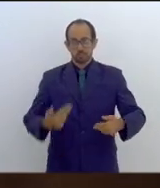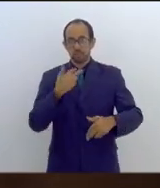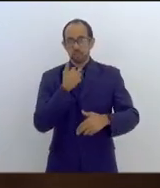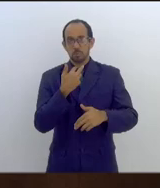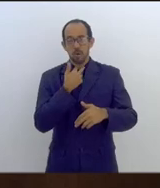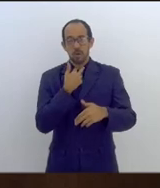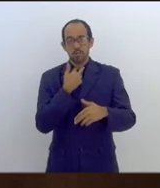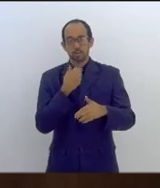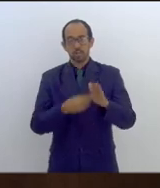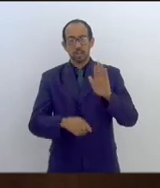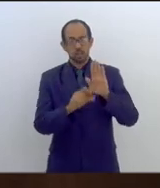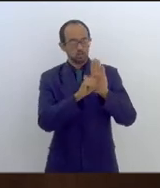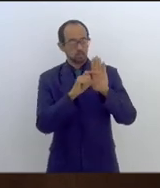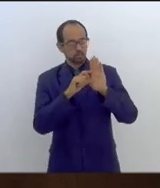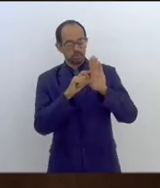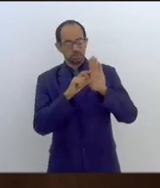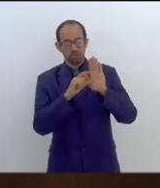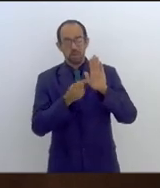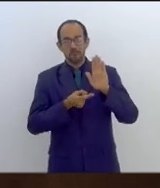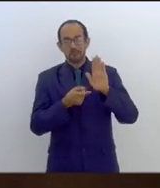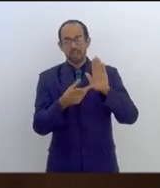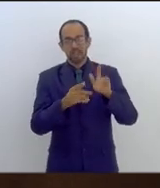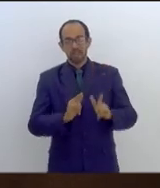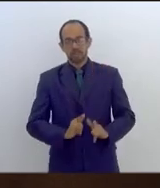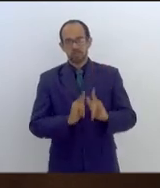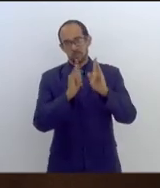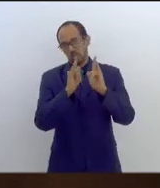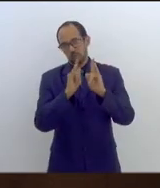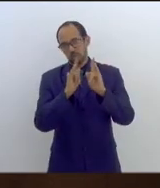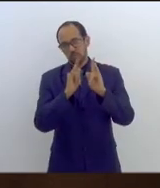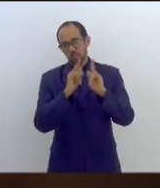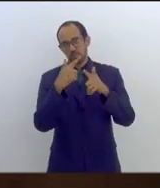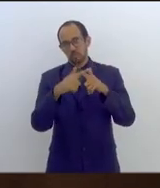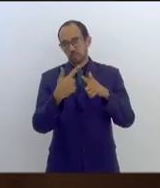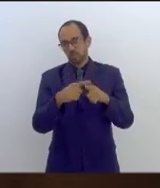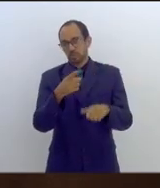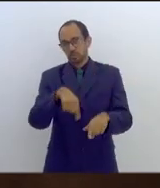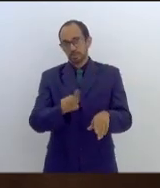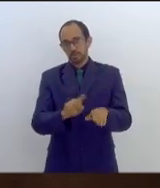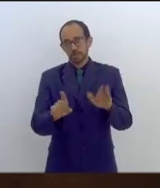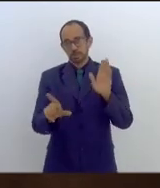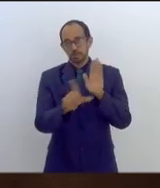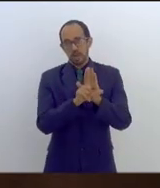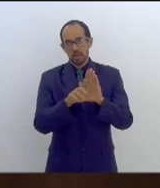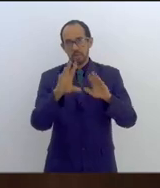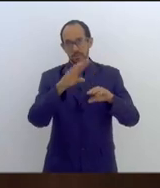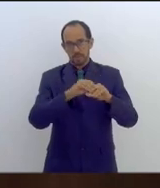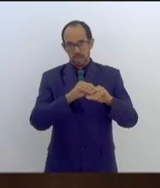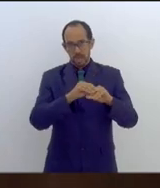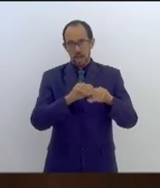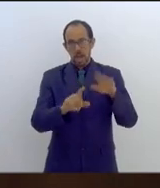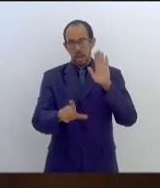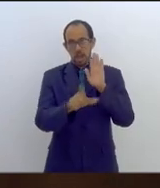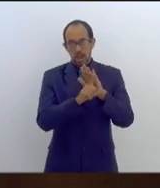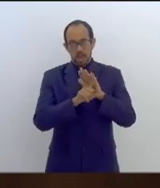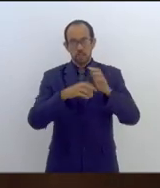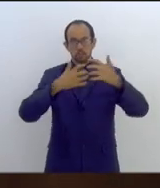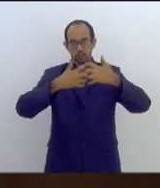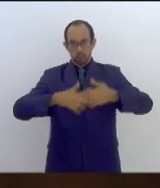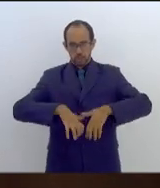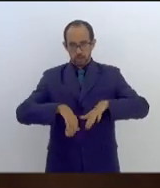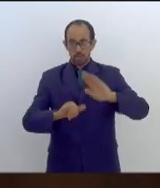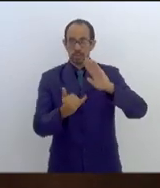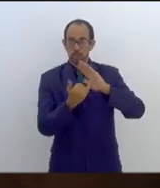imóvel, até porque alienar imóvel também não precisa lei complementar. A lei orgânica de uma instituição